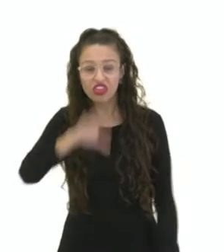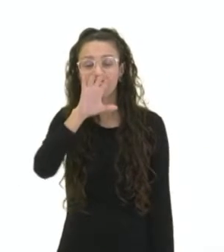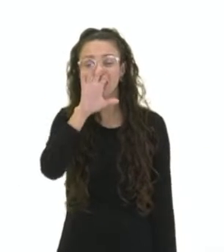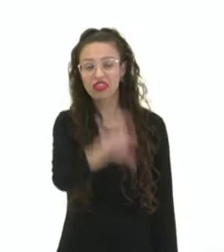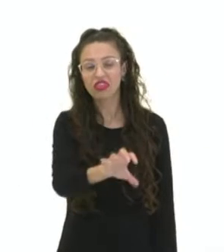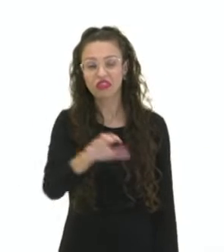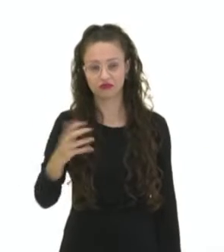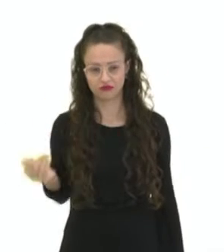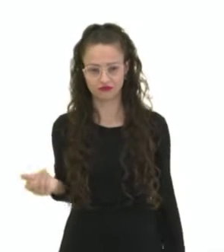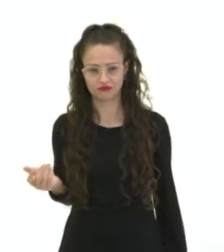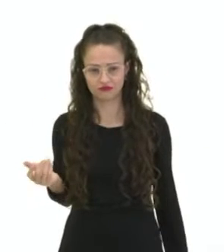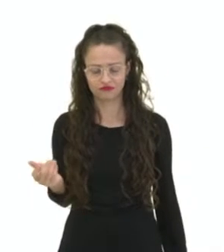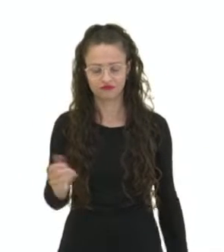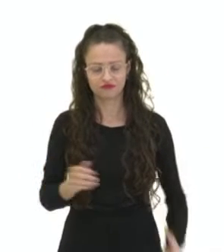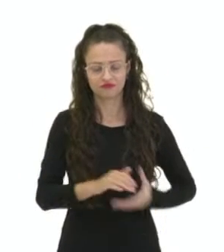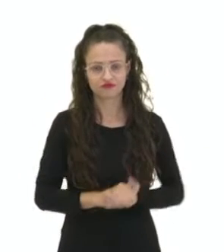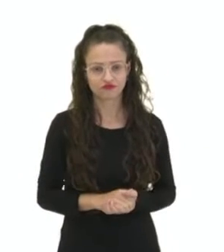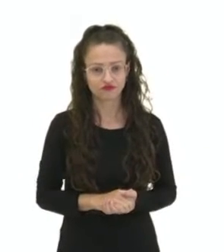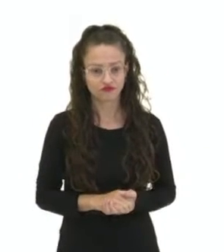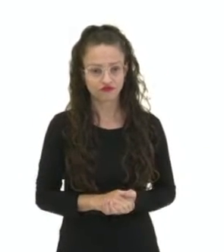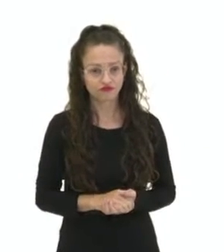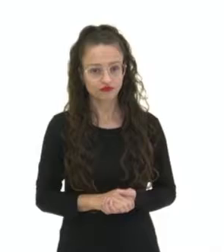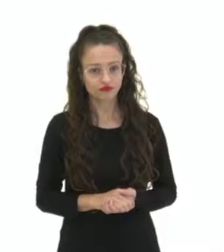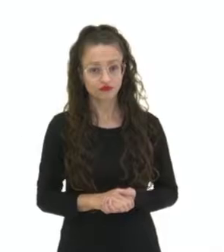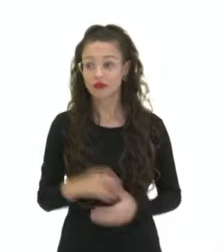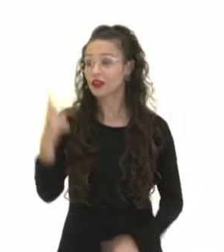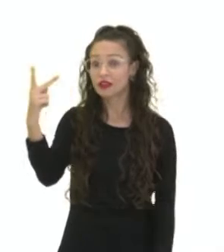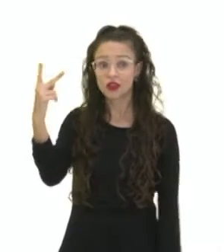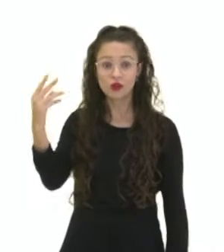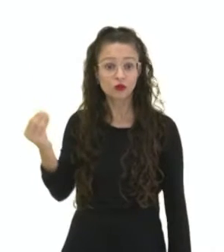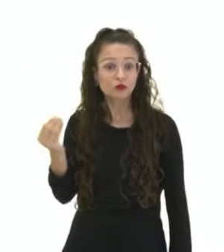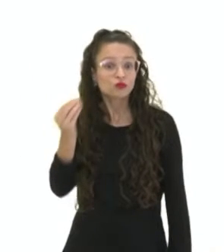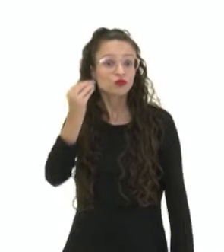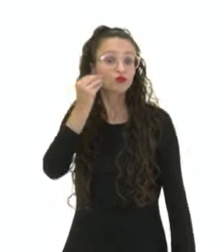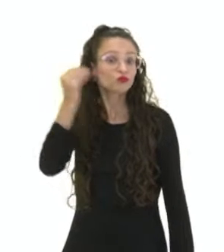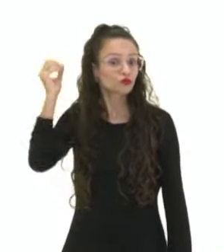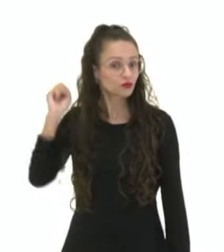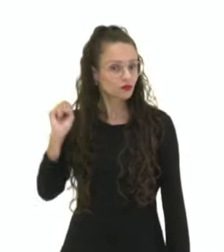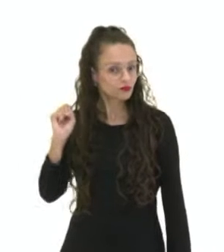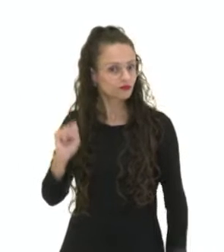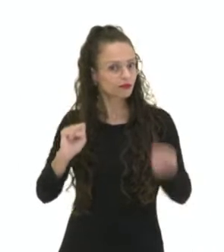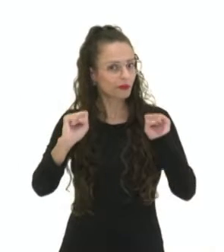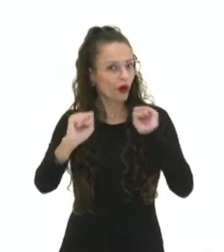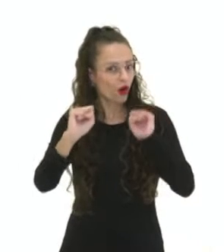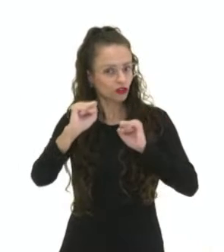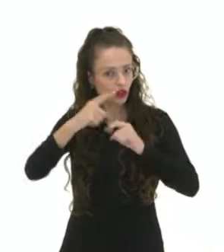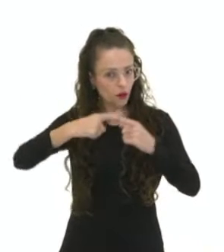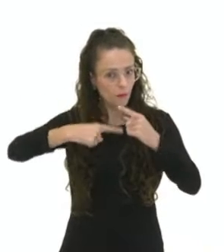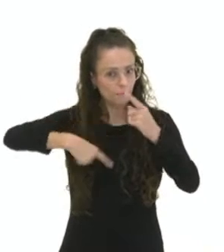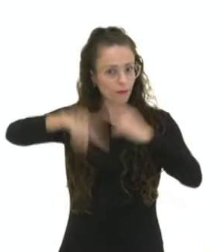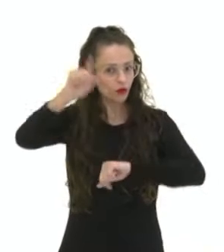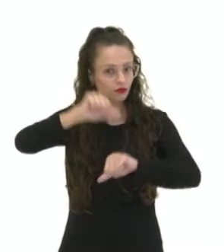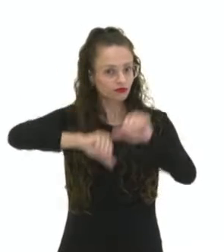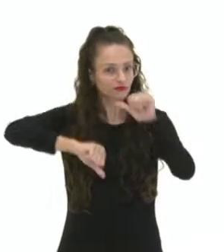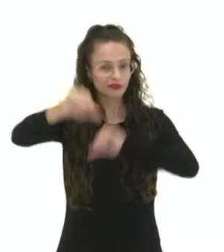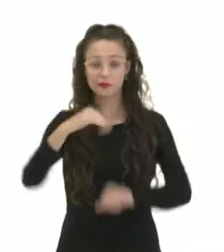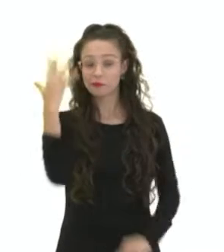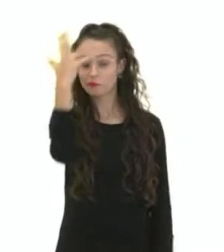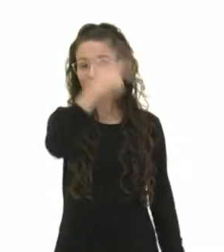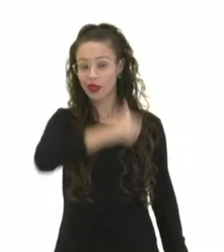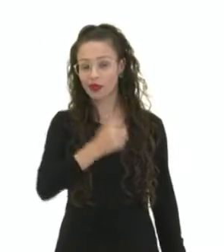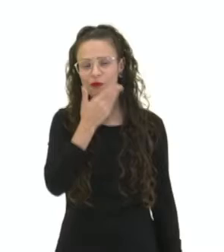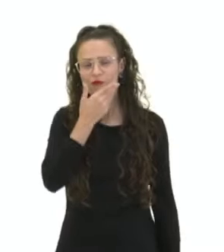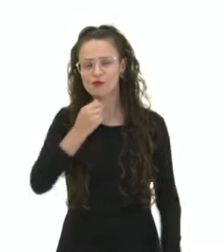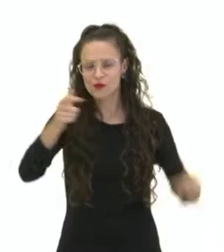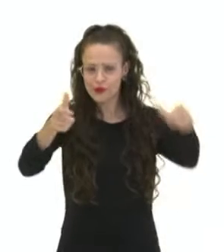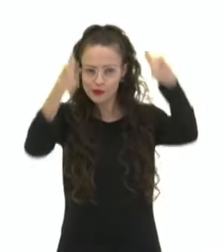asquerosa. Um beijo teu, no entanto, há de me transformar de novo num belo